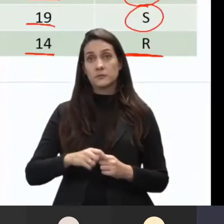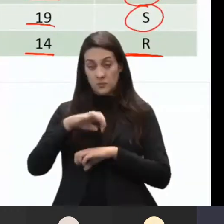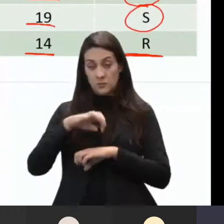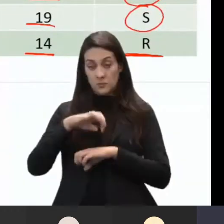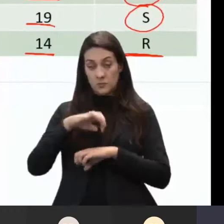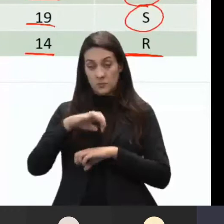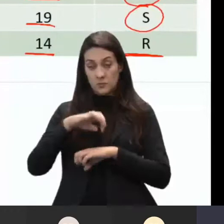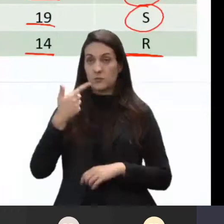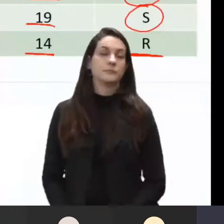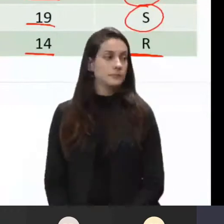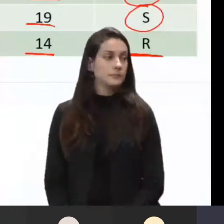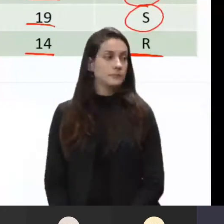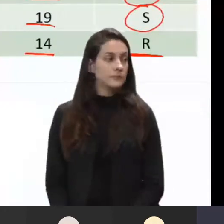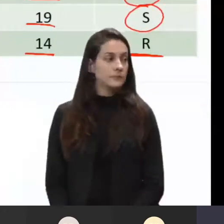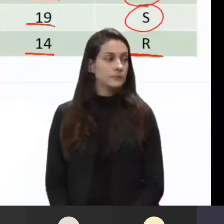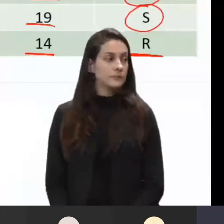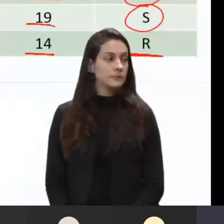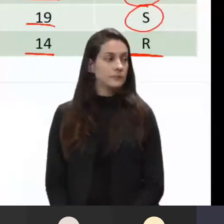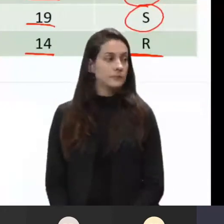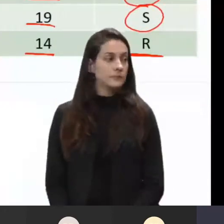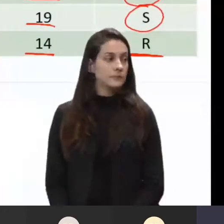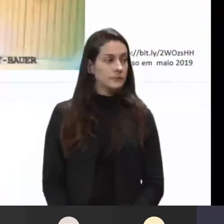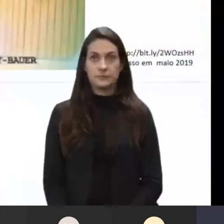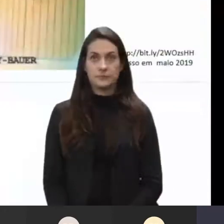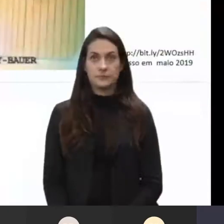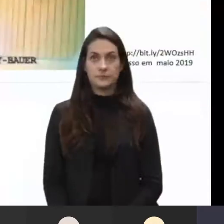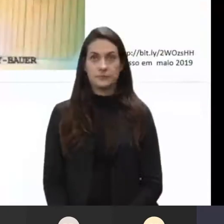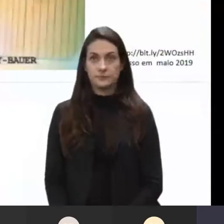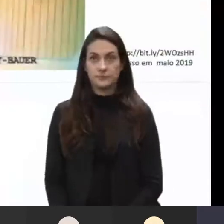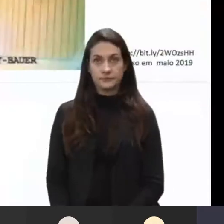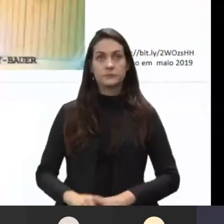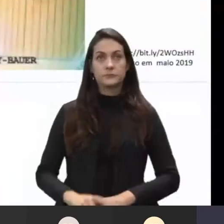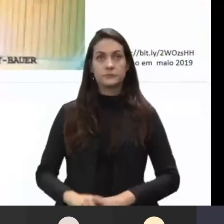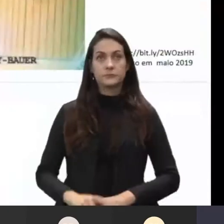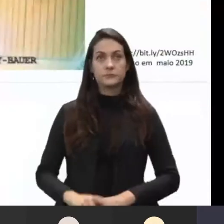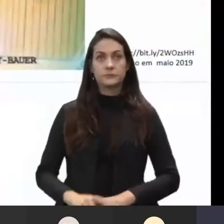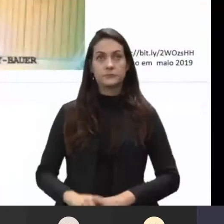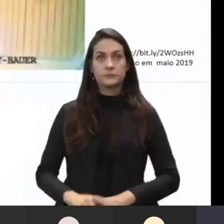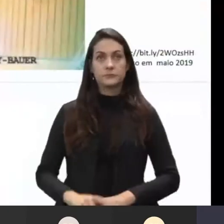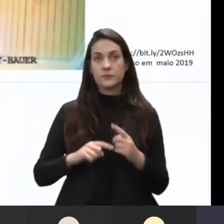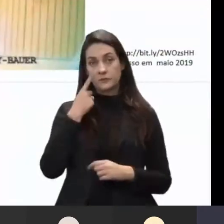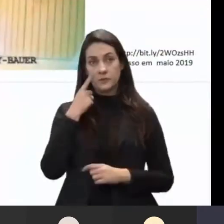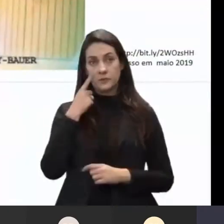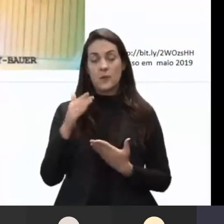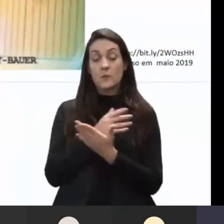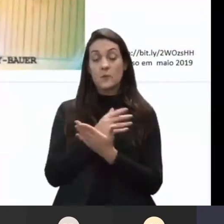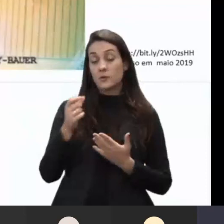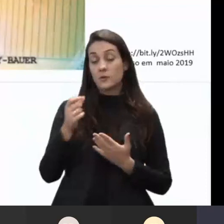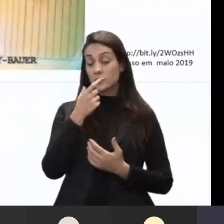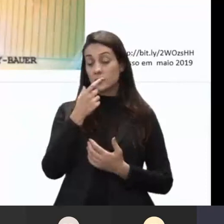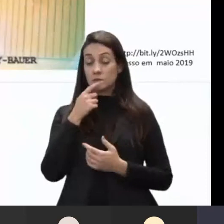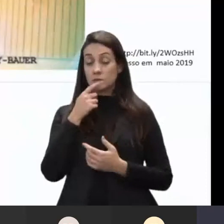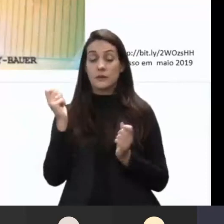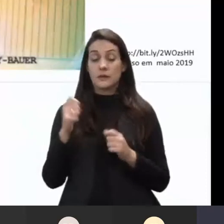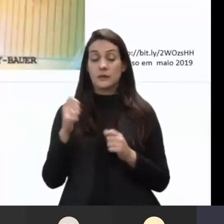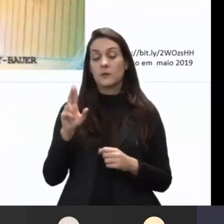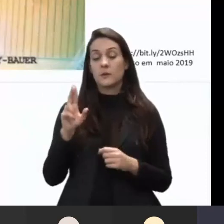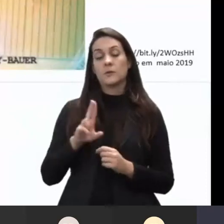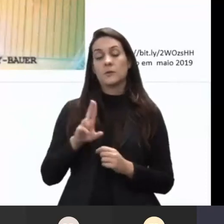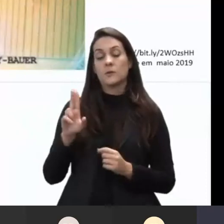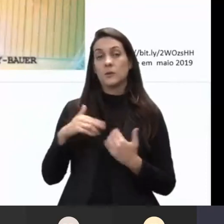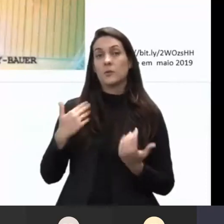a Escherichia coli. Aqui nós temos a tabelinha com alguns tipos de antibióticos e quais